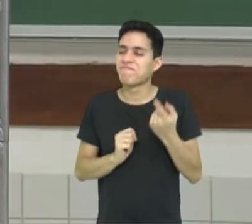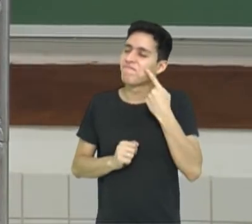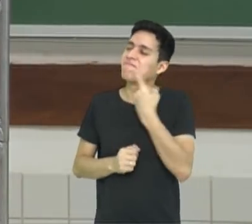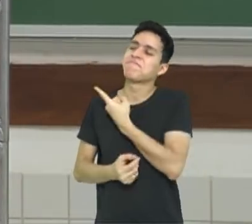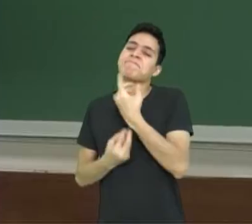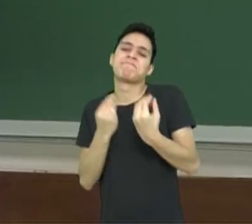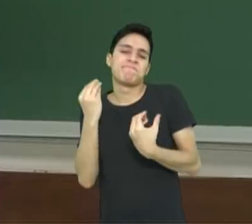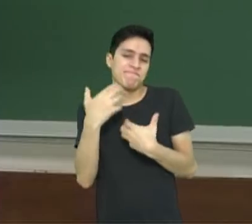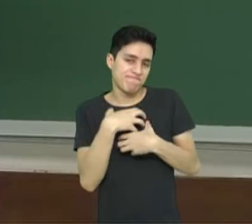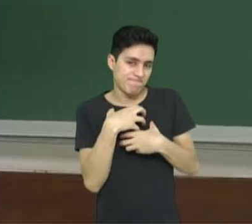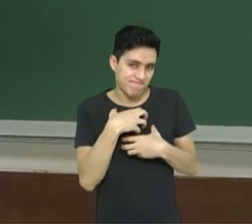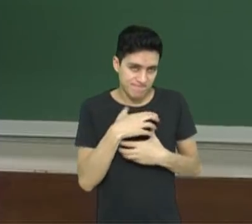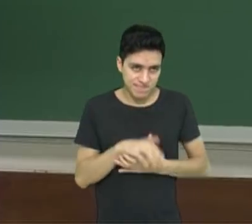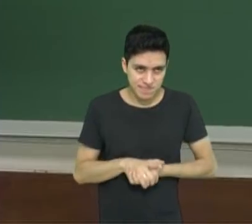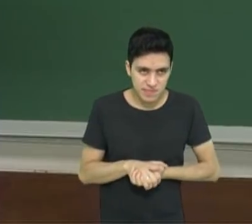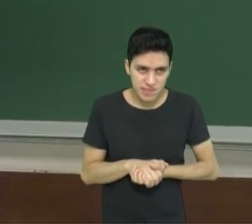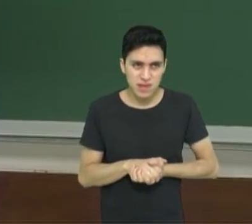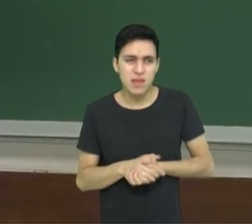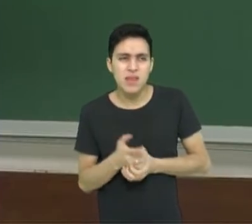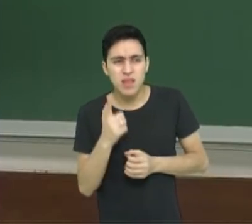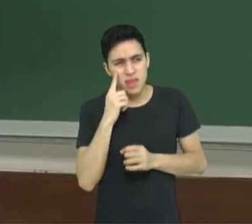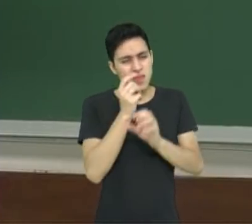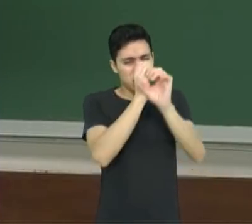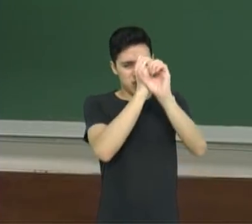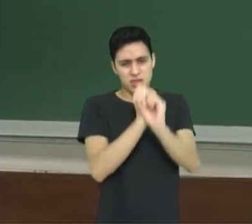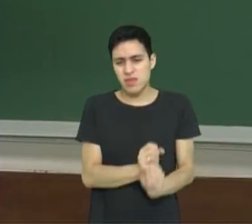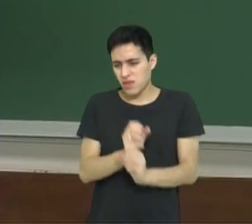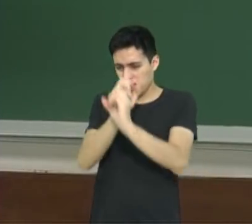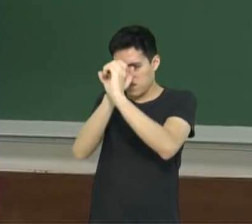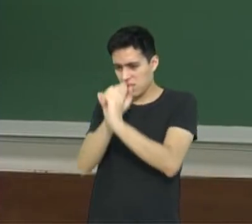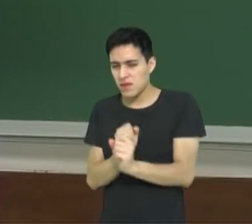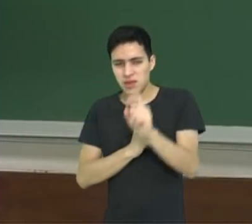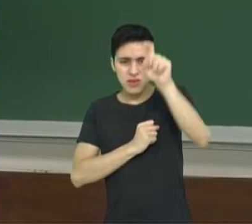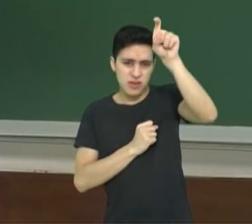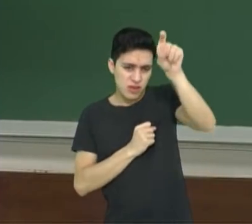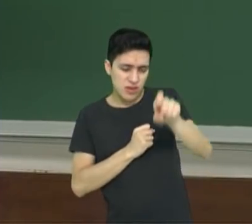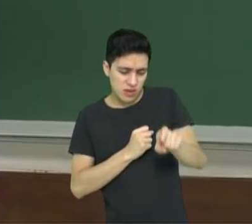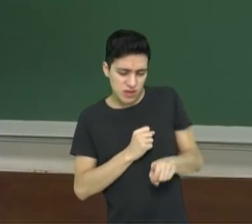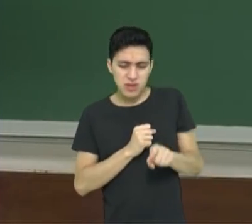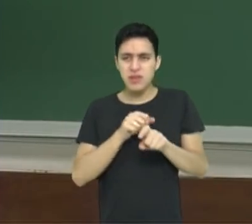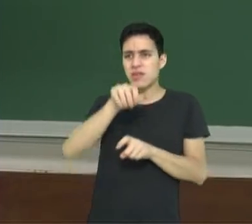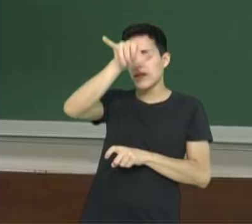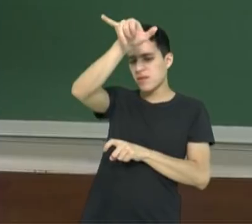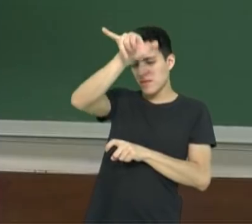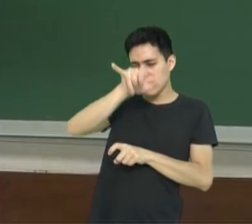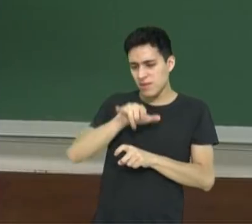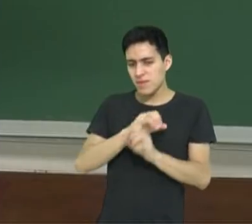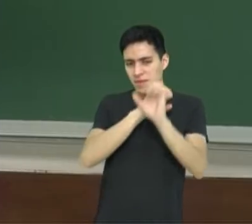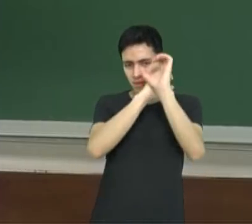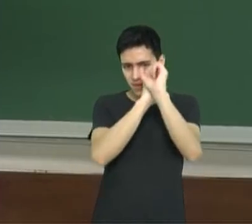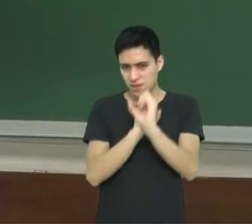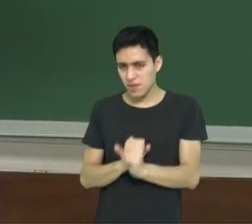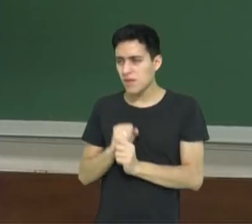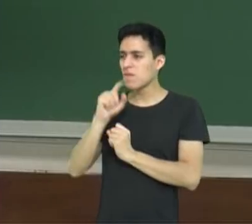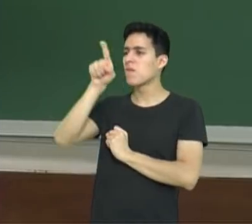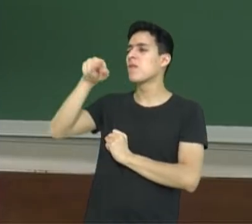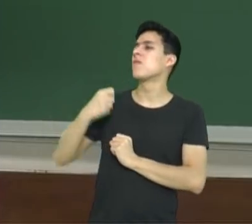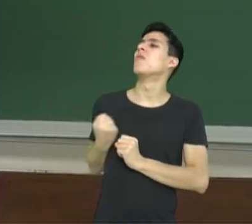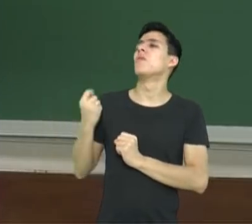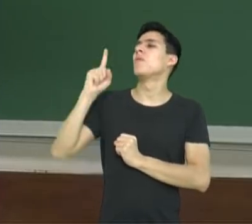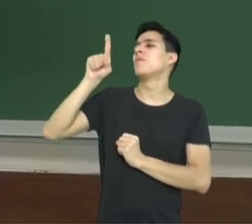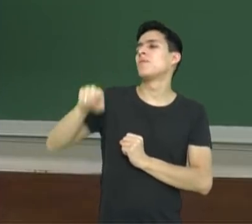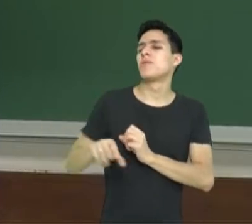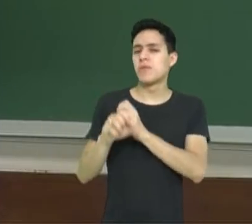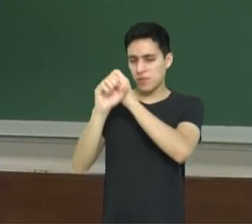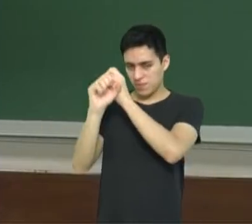faz. Somando direto, gente. Ó, x com x, y com y, número com número,